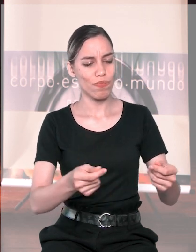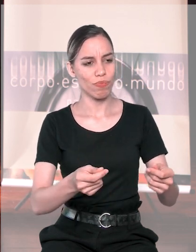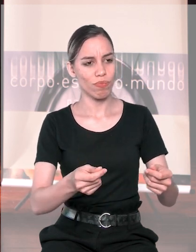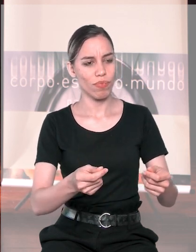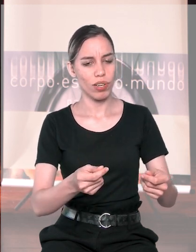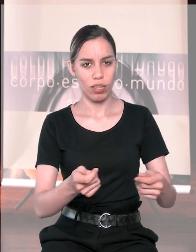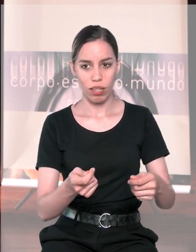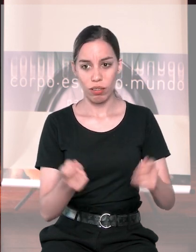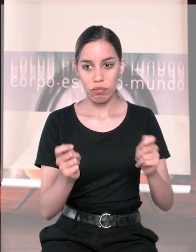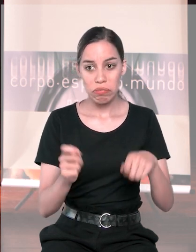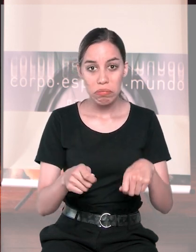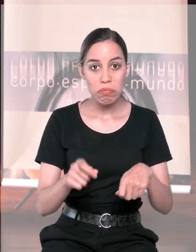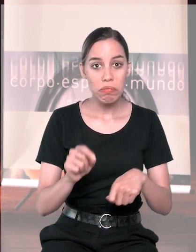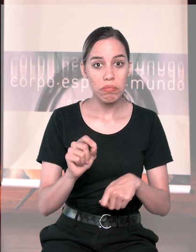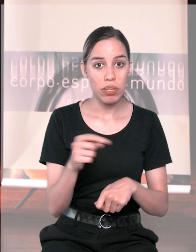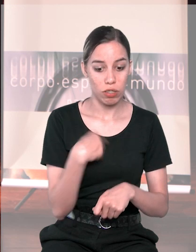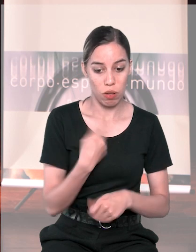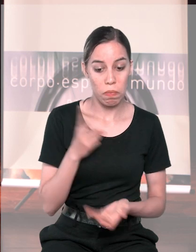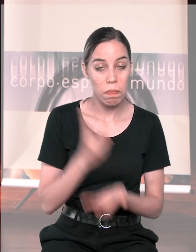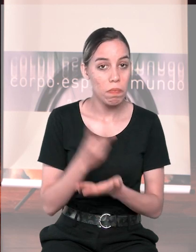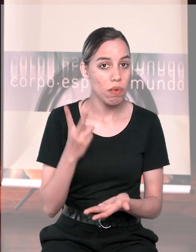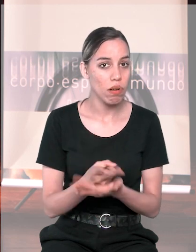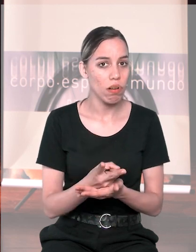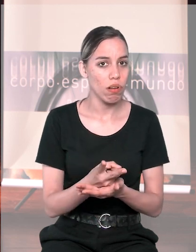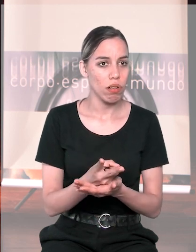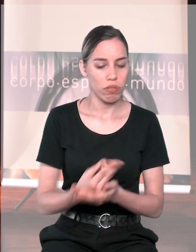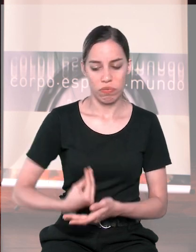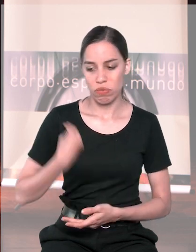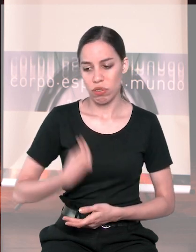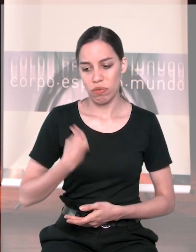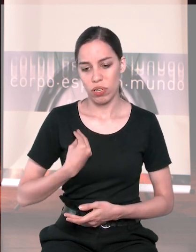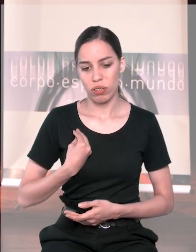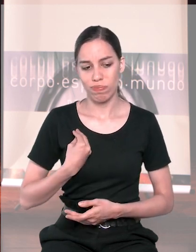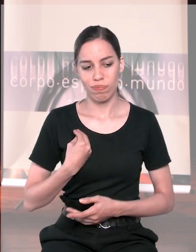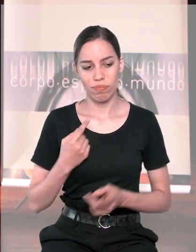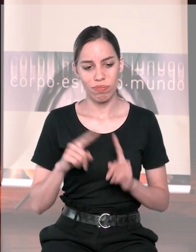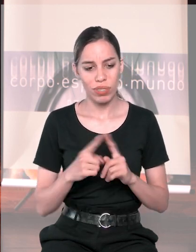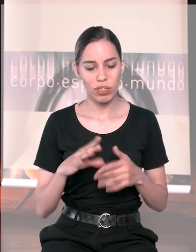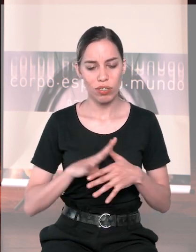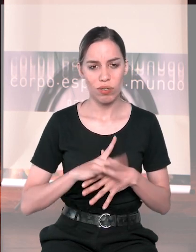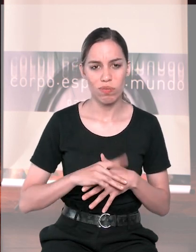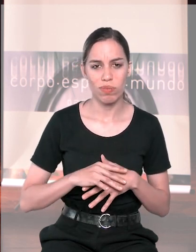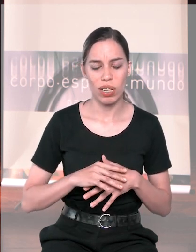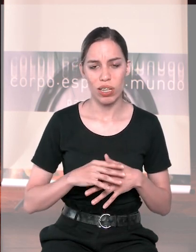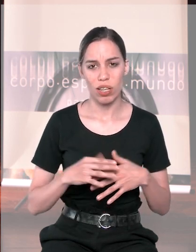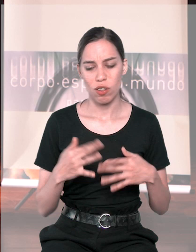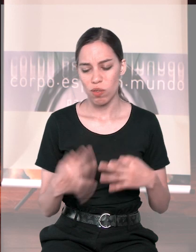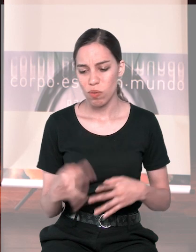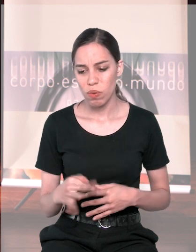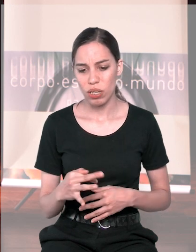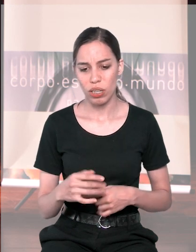provar para nós mesmos que vivendo estamos para doer, estamos doendo. Boa parte das ideias